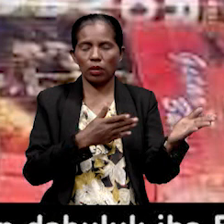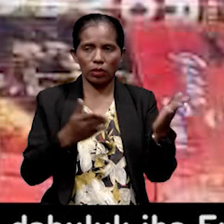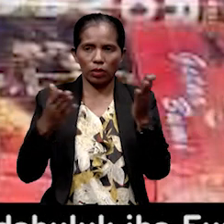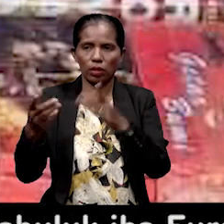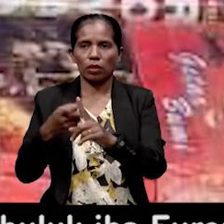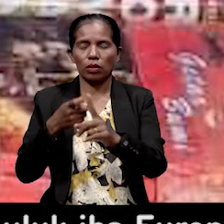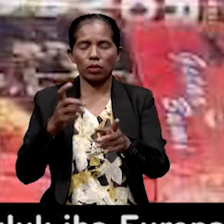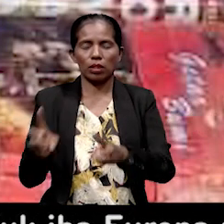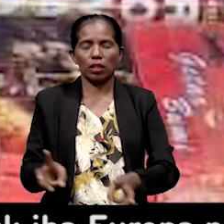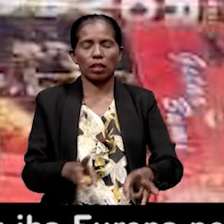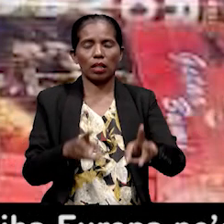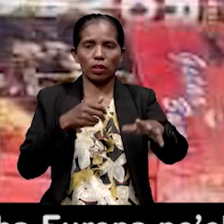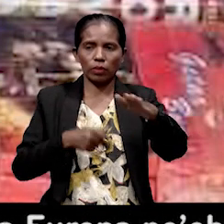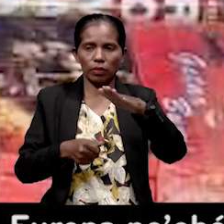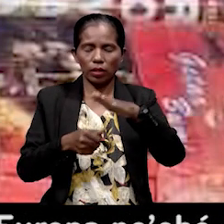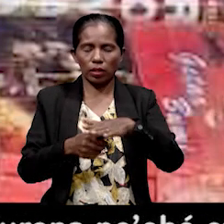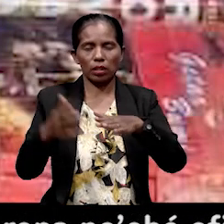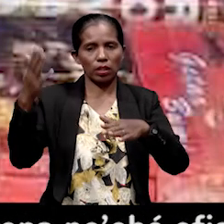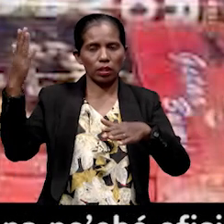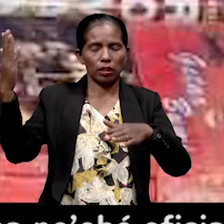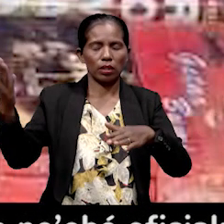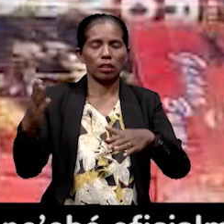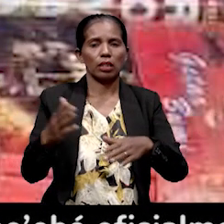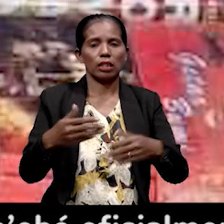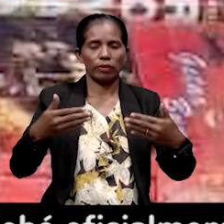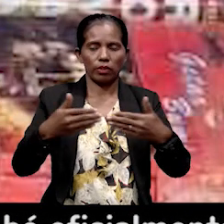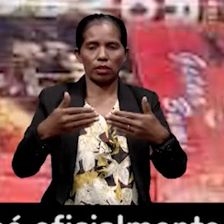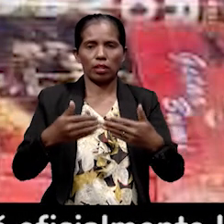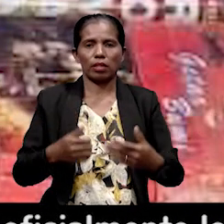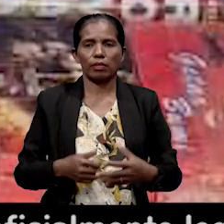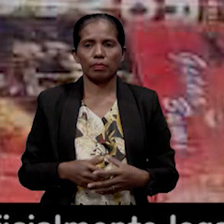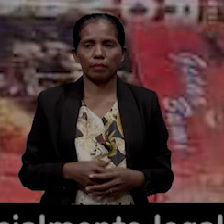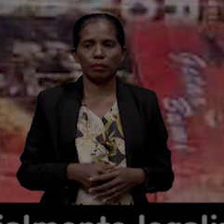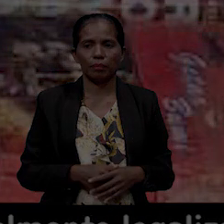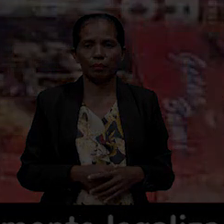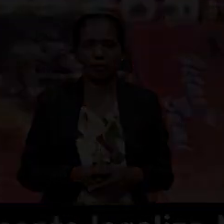liu si dalan ilegal sira ia fronteira na plan sever bem-vinda simenis gemen.